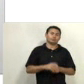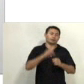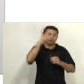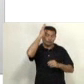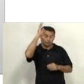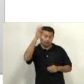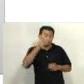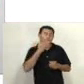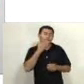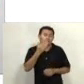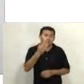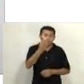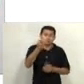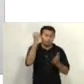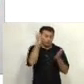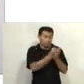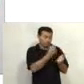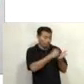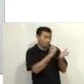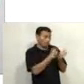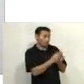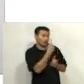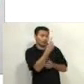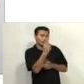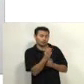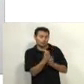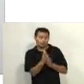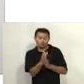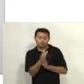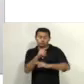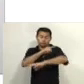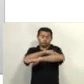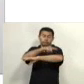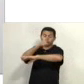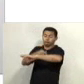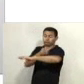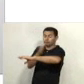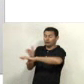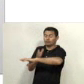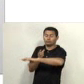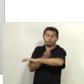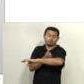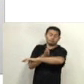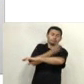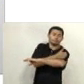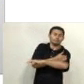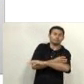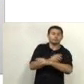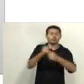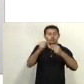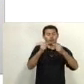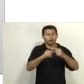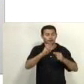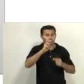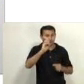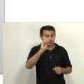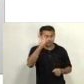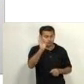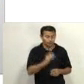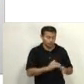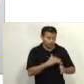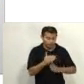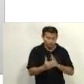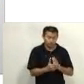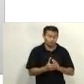teoria, que eu pedi até para vocês remarcarem, que cada lado da minha curva, ela corresponde a 50%. Então, todo